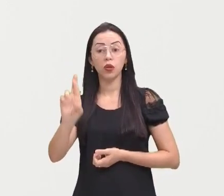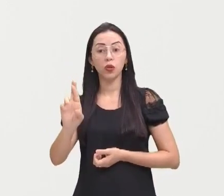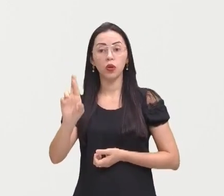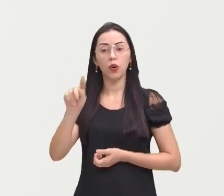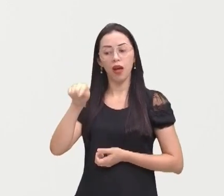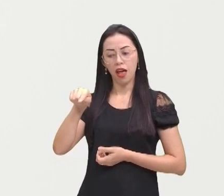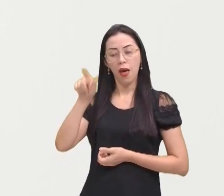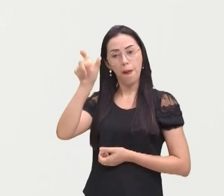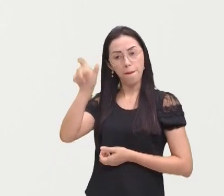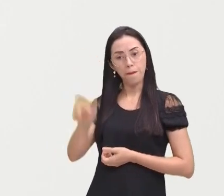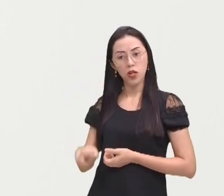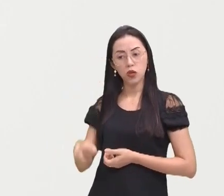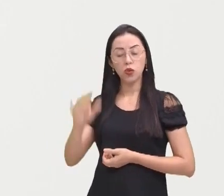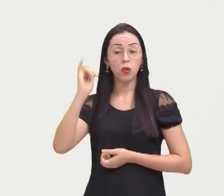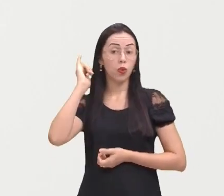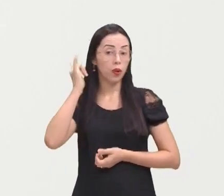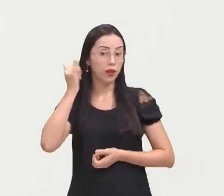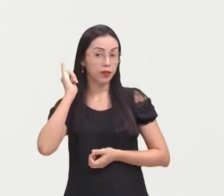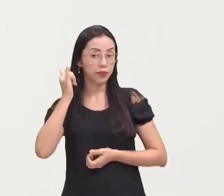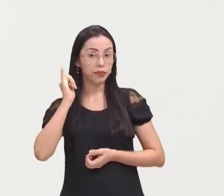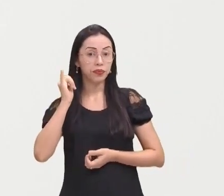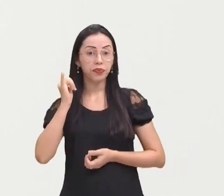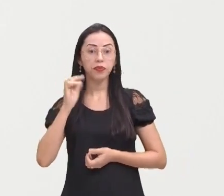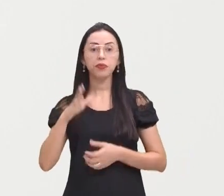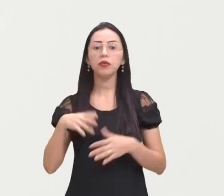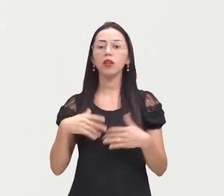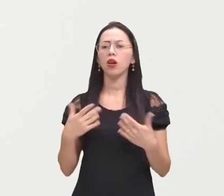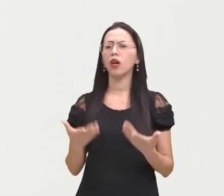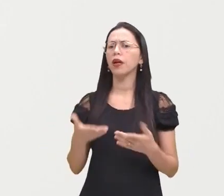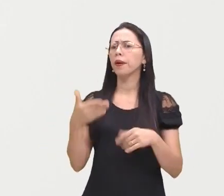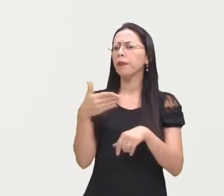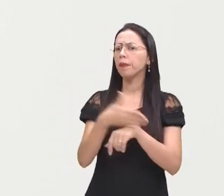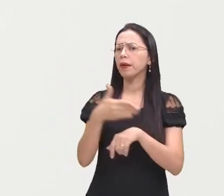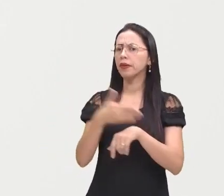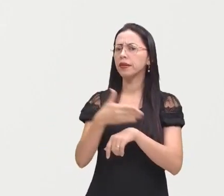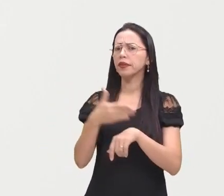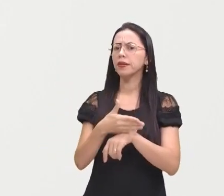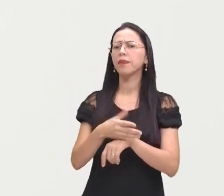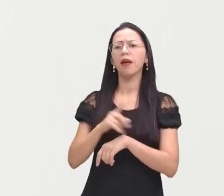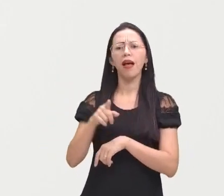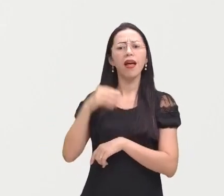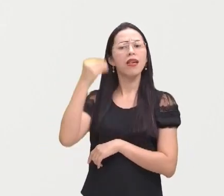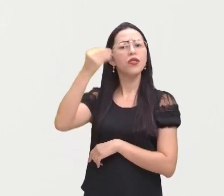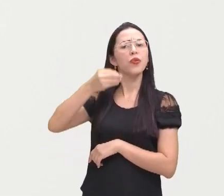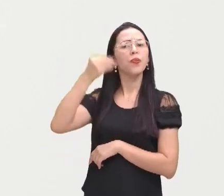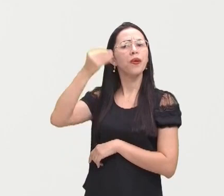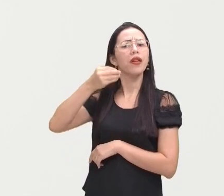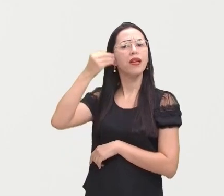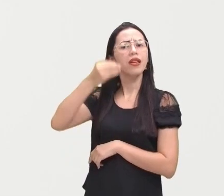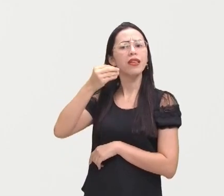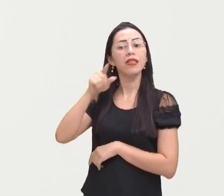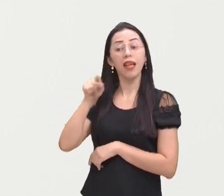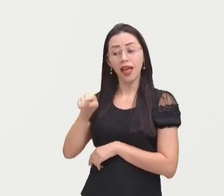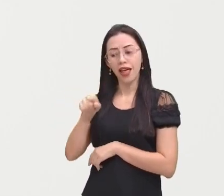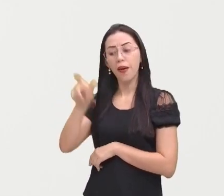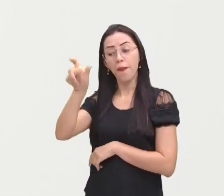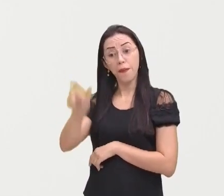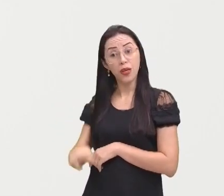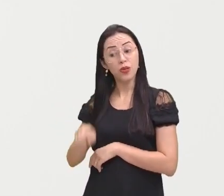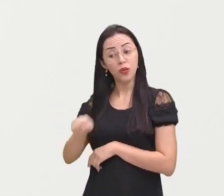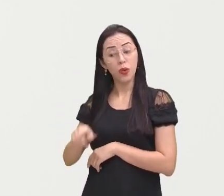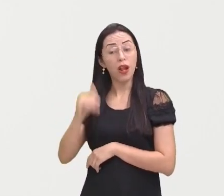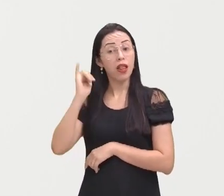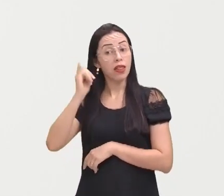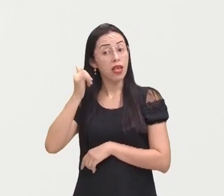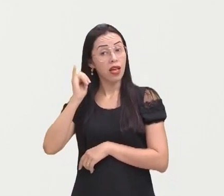Quem participa dessa experiência é o narrador. Por quê? Porque o narrador, ele